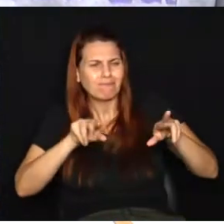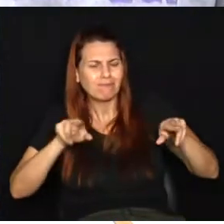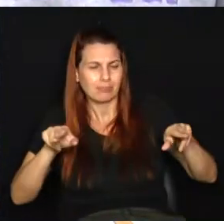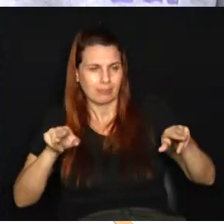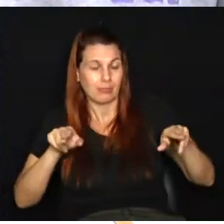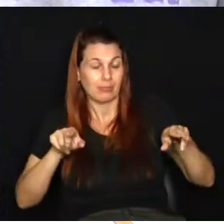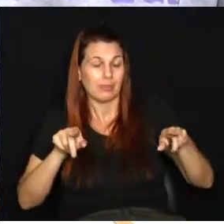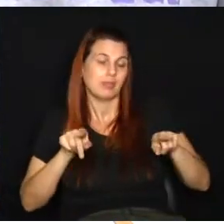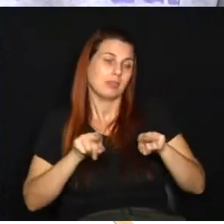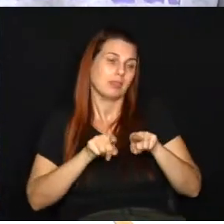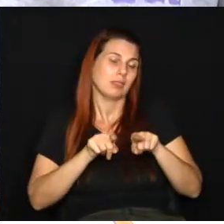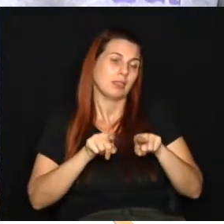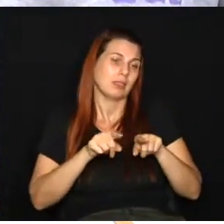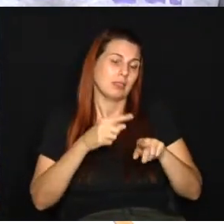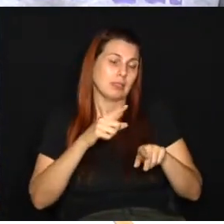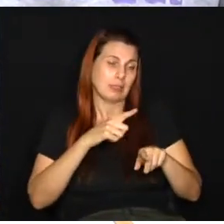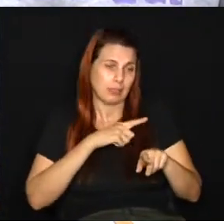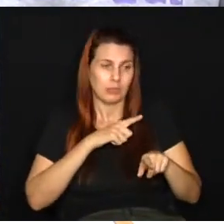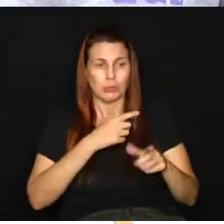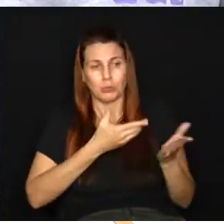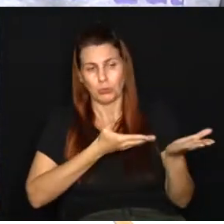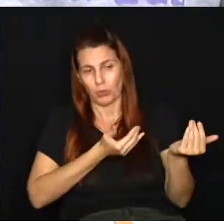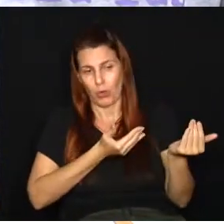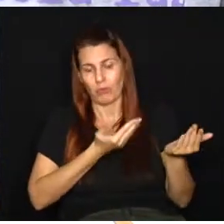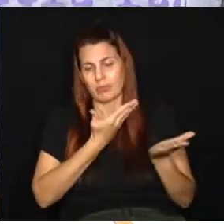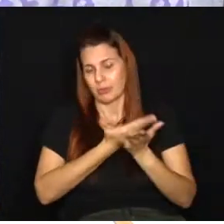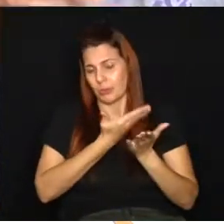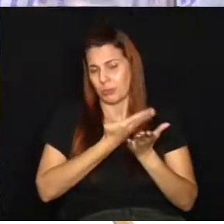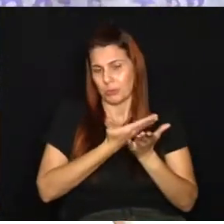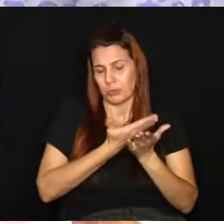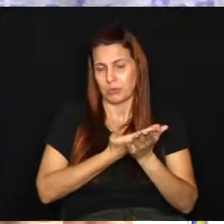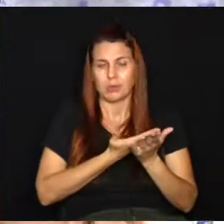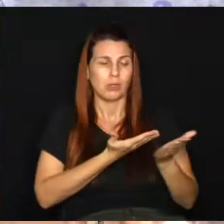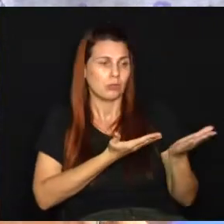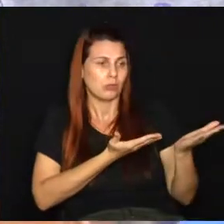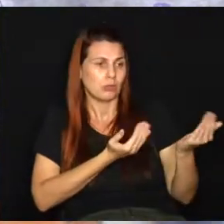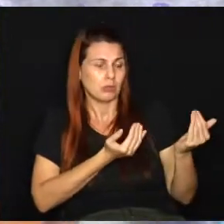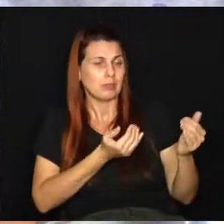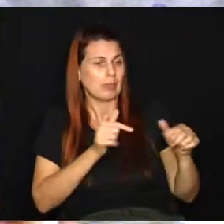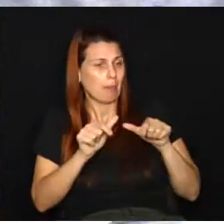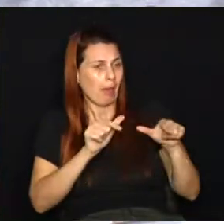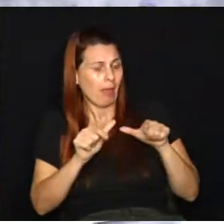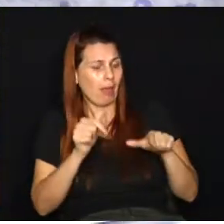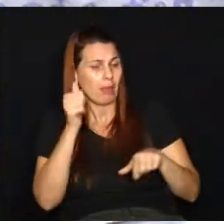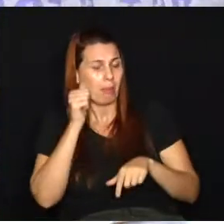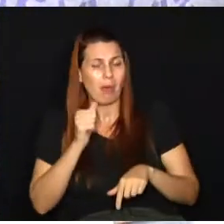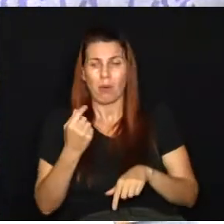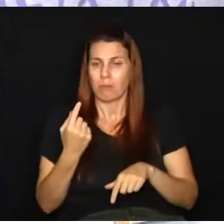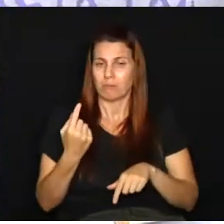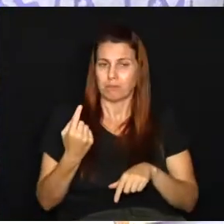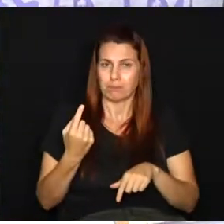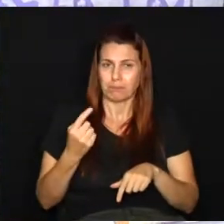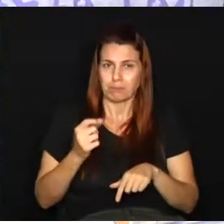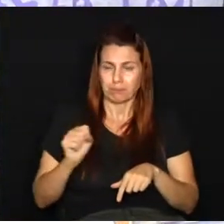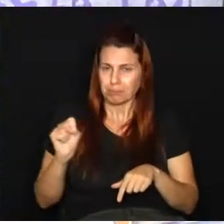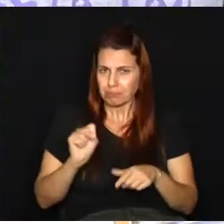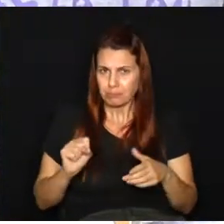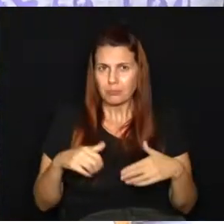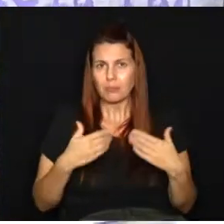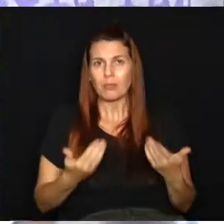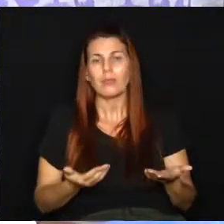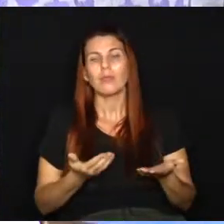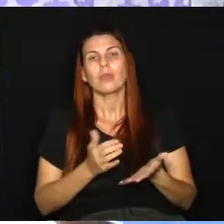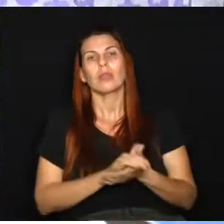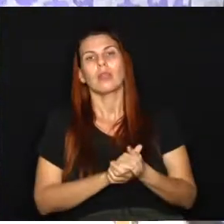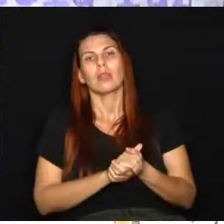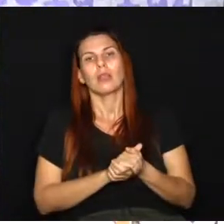jovens estudantes como eu, a gente tem mulheres trabalhadoras, mães solo, e da gente estar